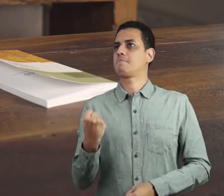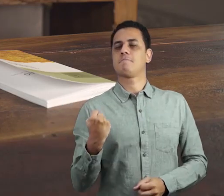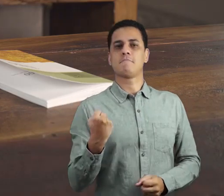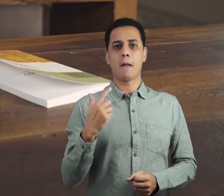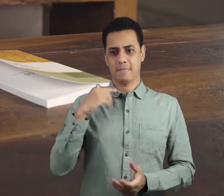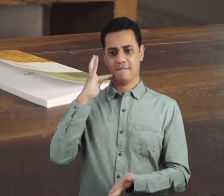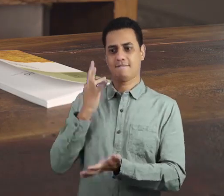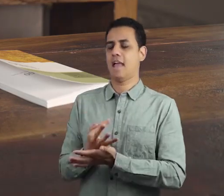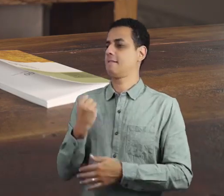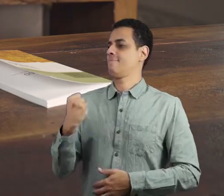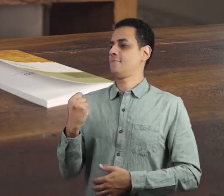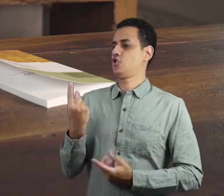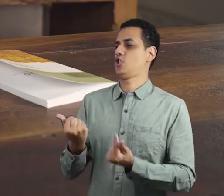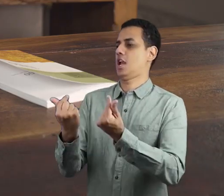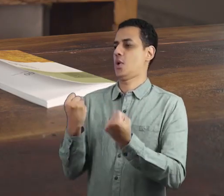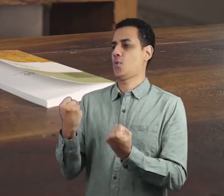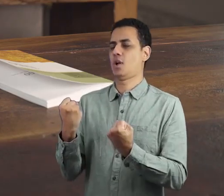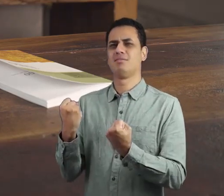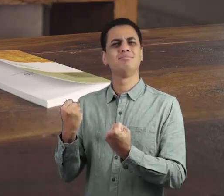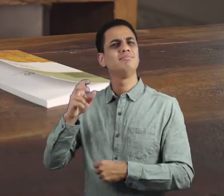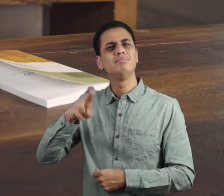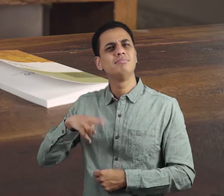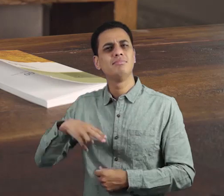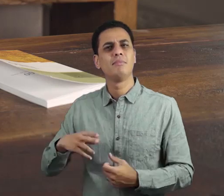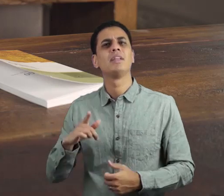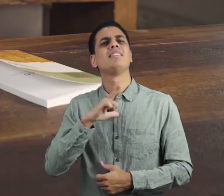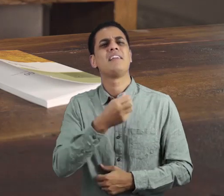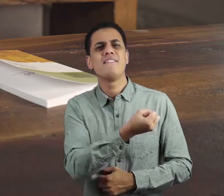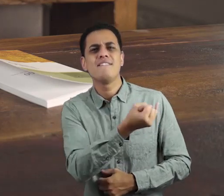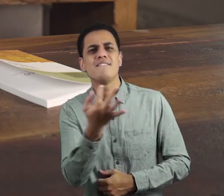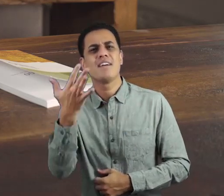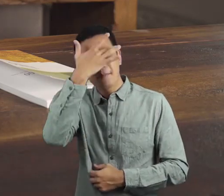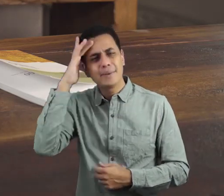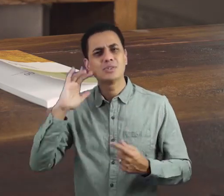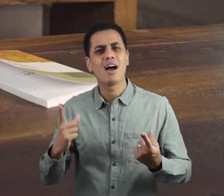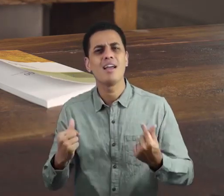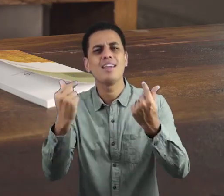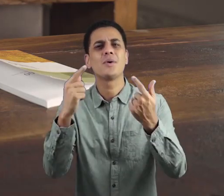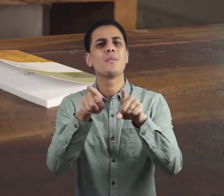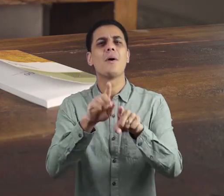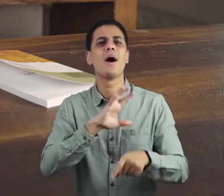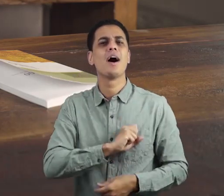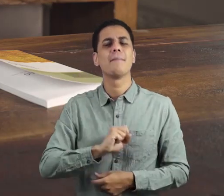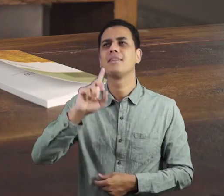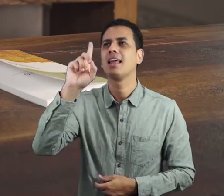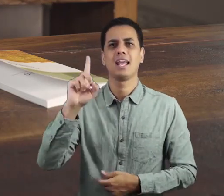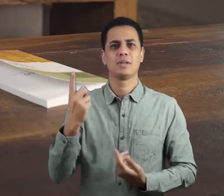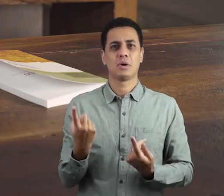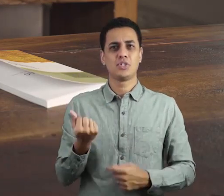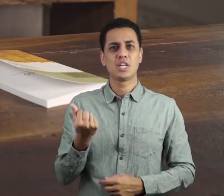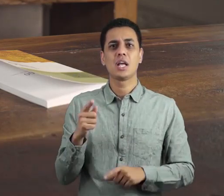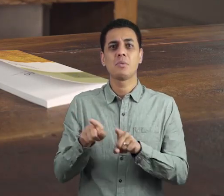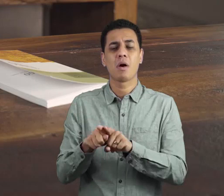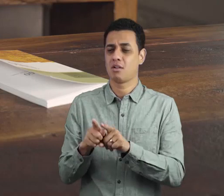maioria daqueles que não compreendem as Escrituras e são ricos, eles se tornam escravos do dinheiro, e não fazem do